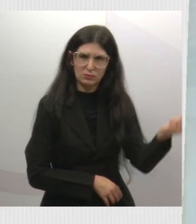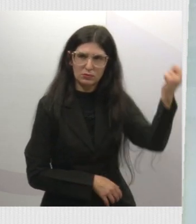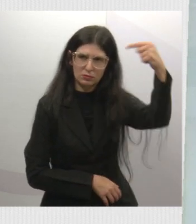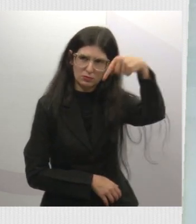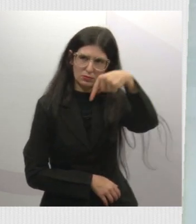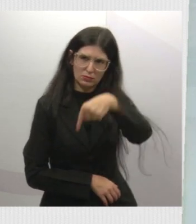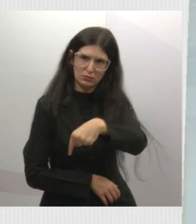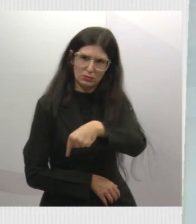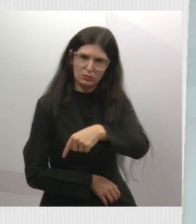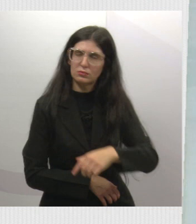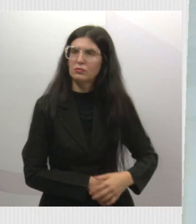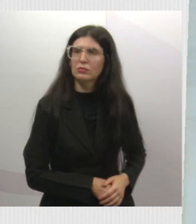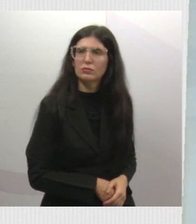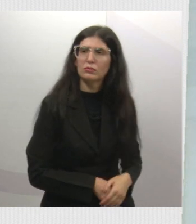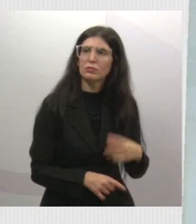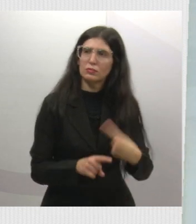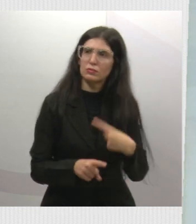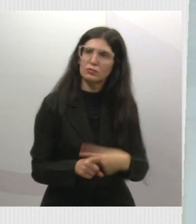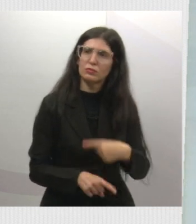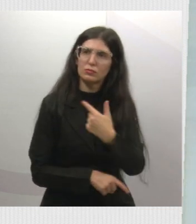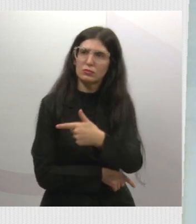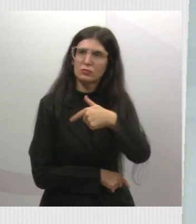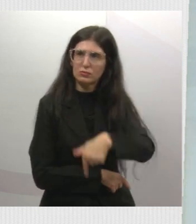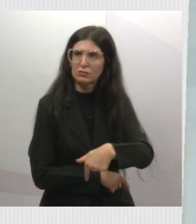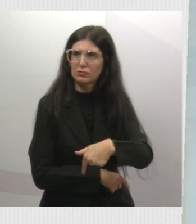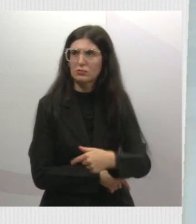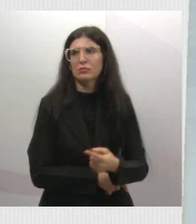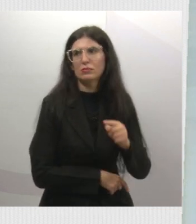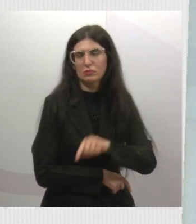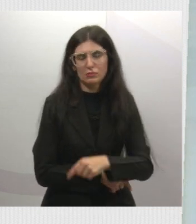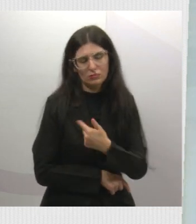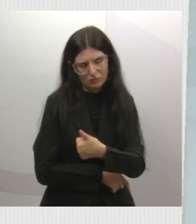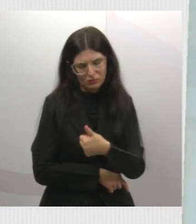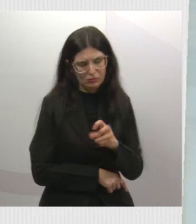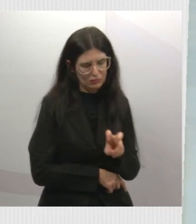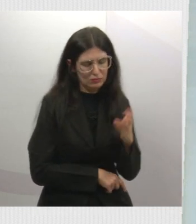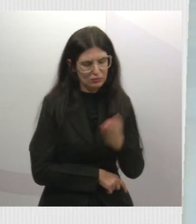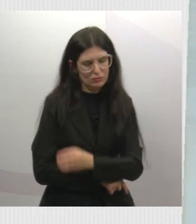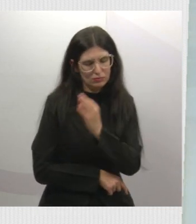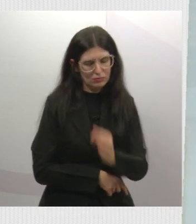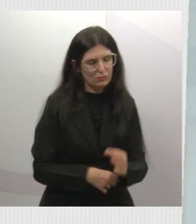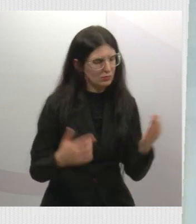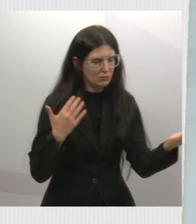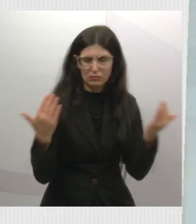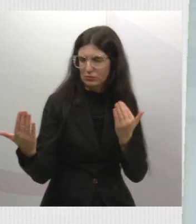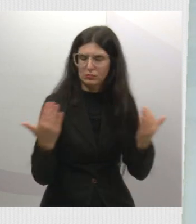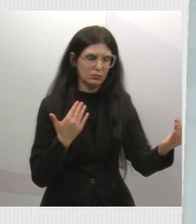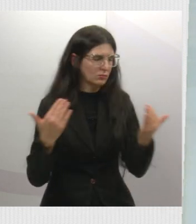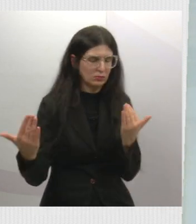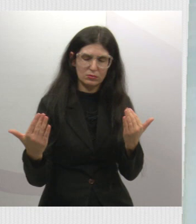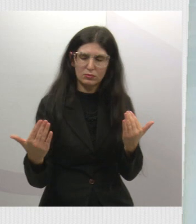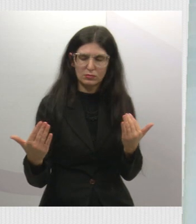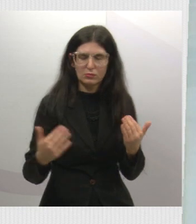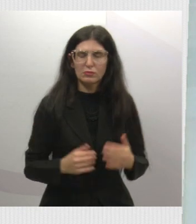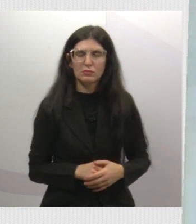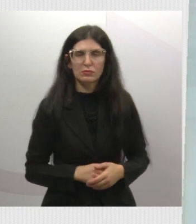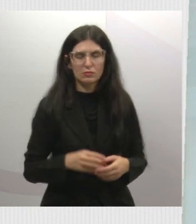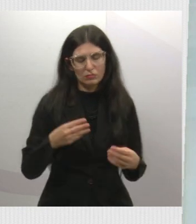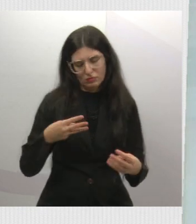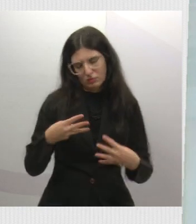acentuada, pois chegou a 27,15% se comparar na conta de 3 quadrimestres.